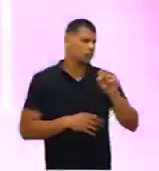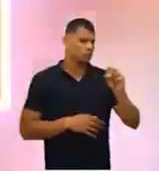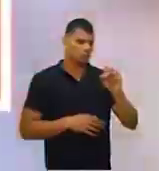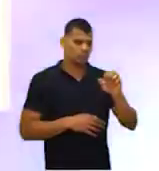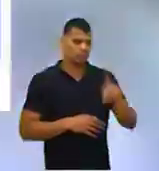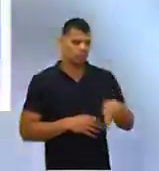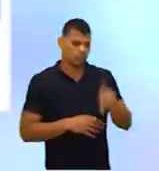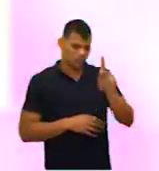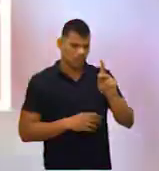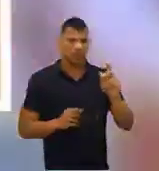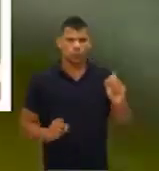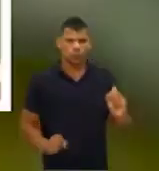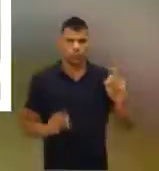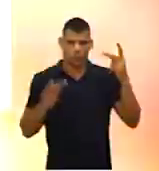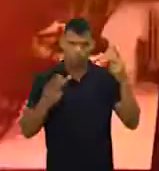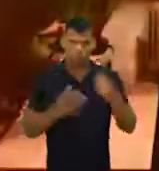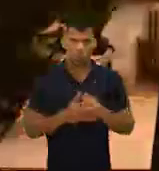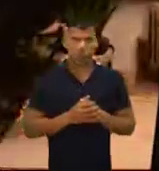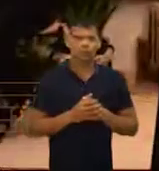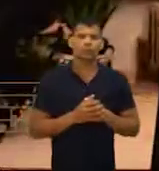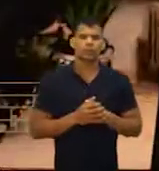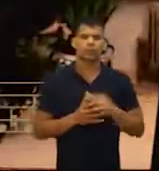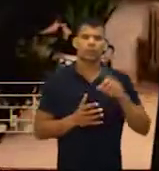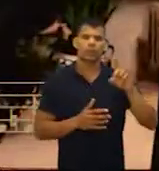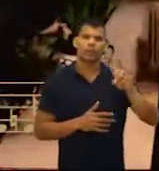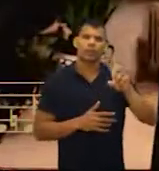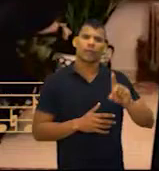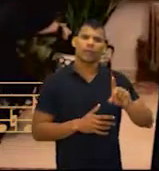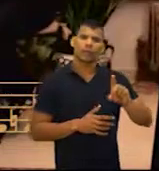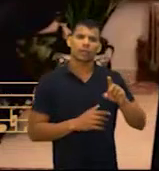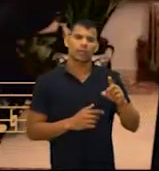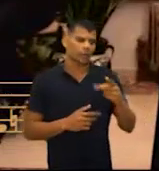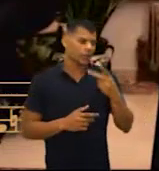doméstica. 2011, você manda